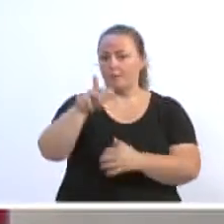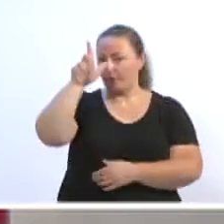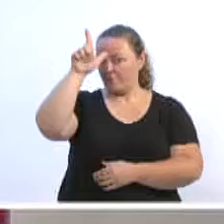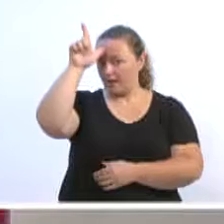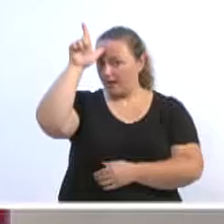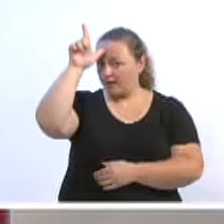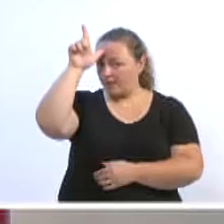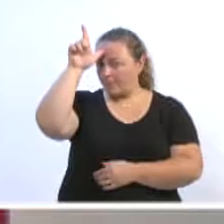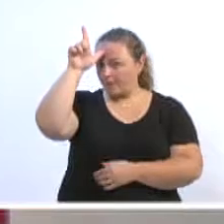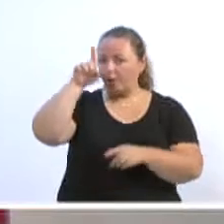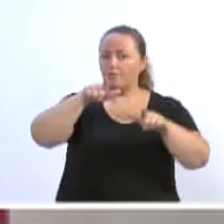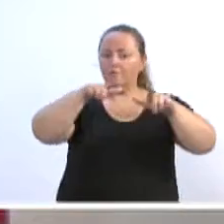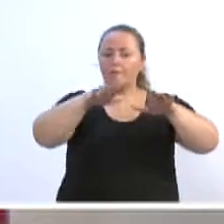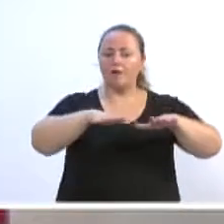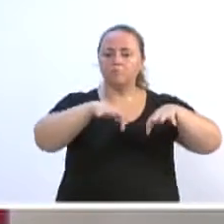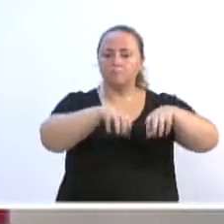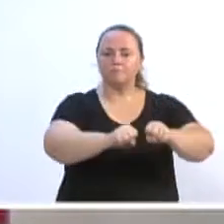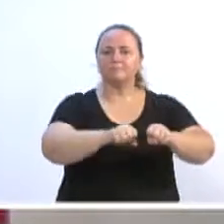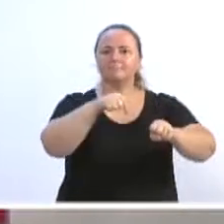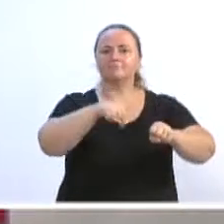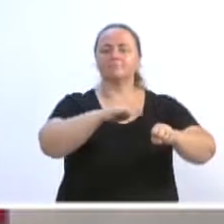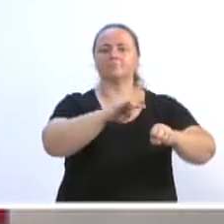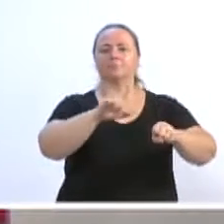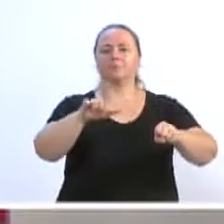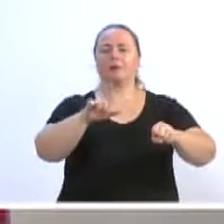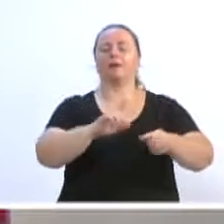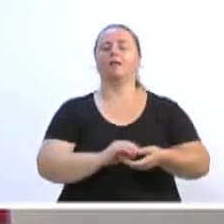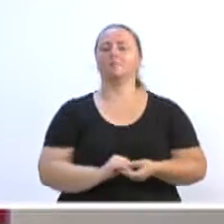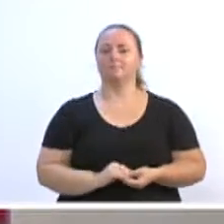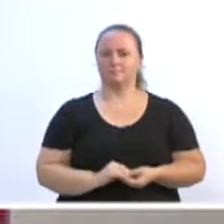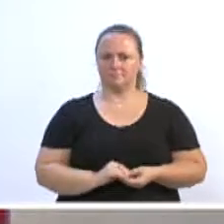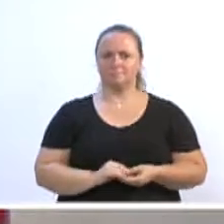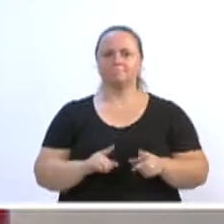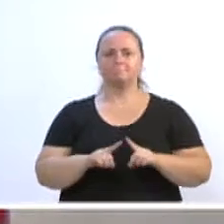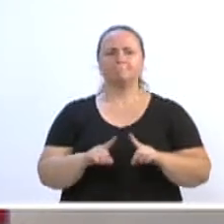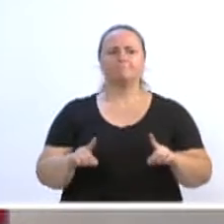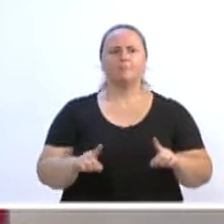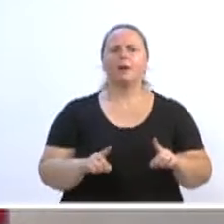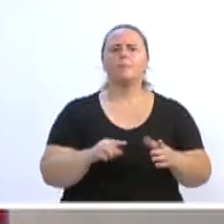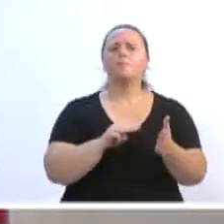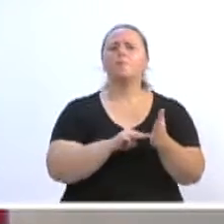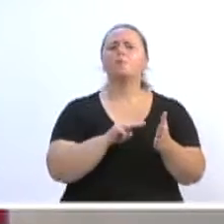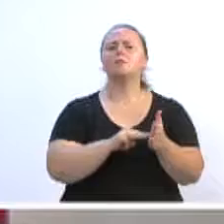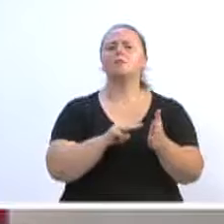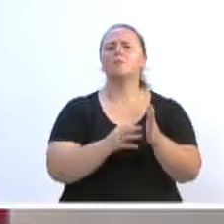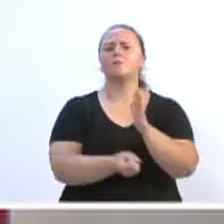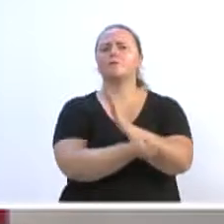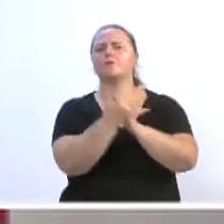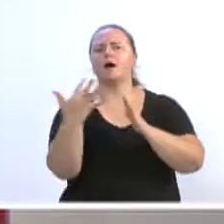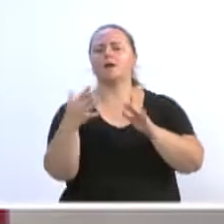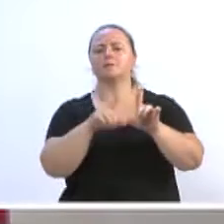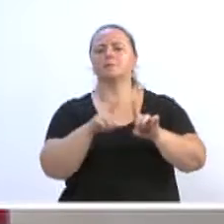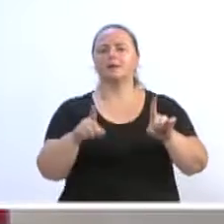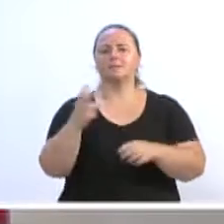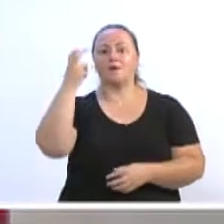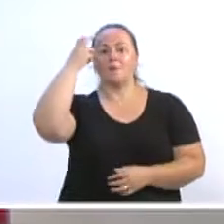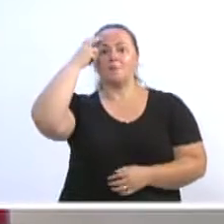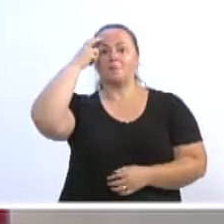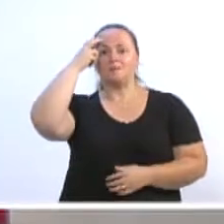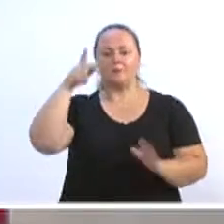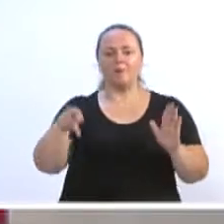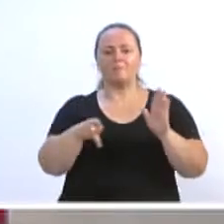na cidade de Blumenau por vários motivos, mas fortemente um deles é a cultura do blumenauense, a